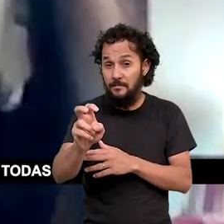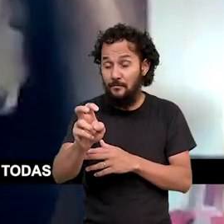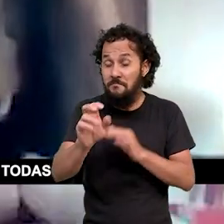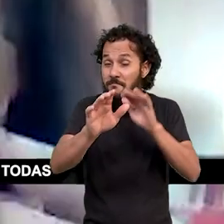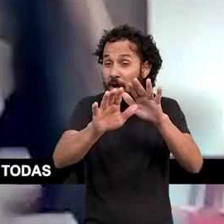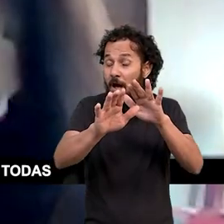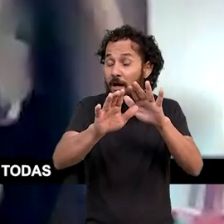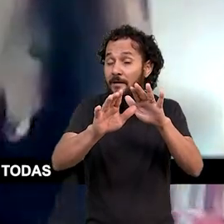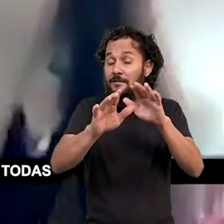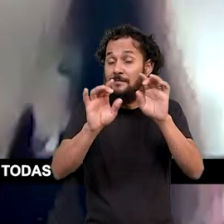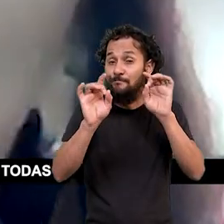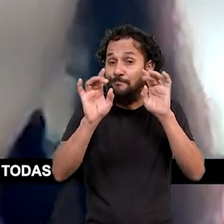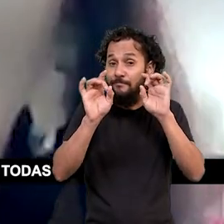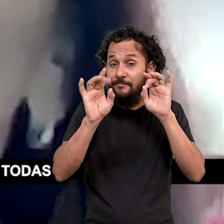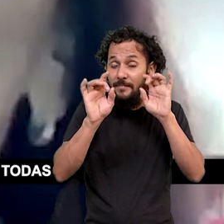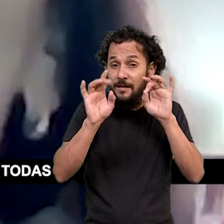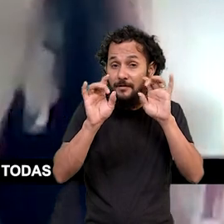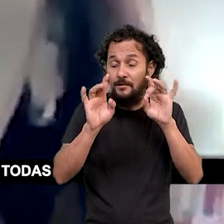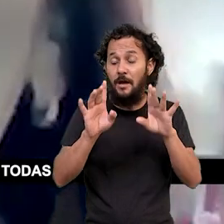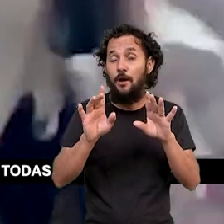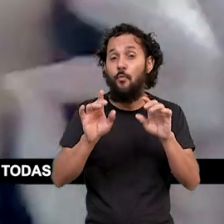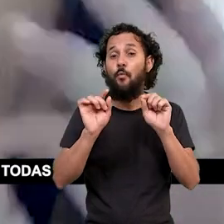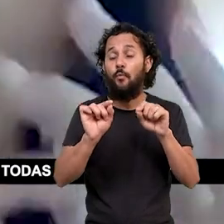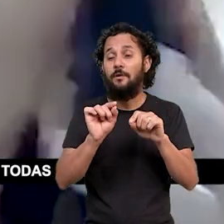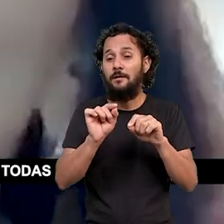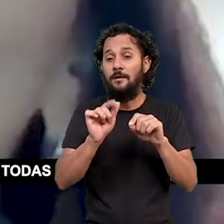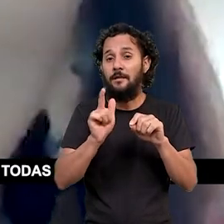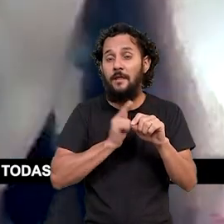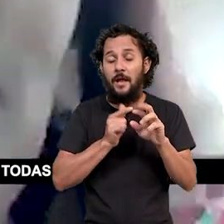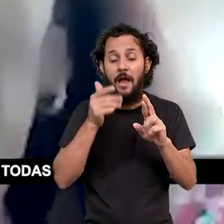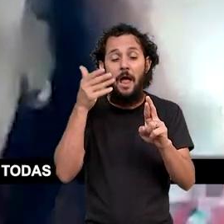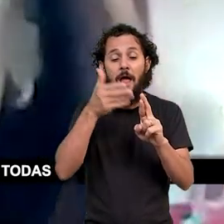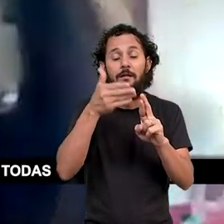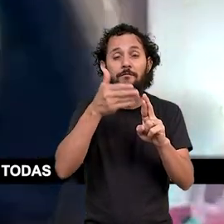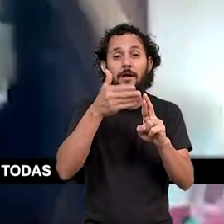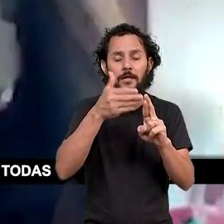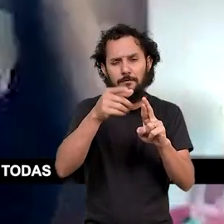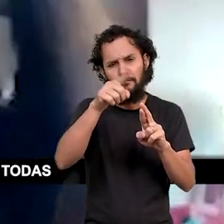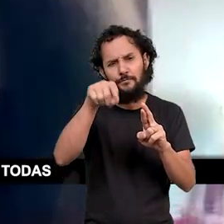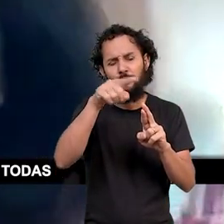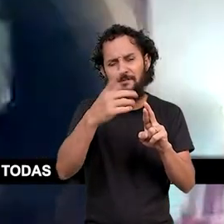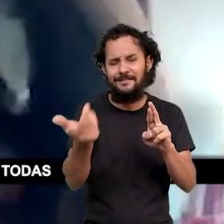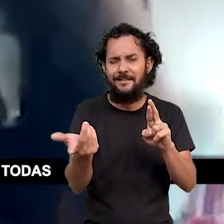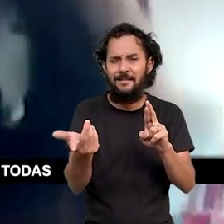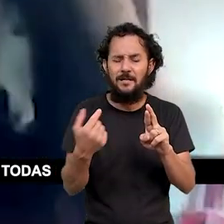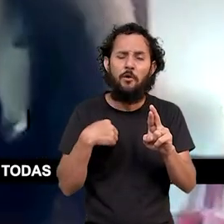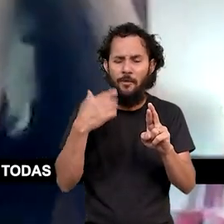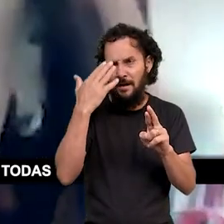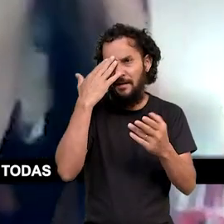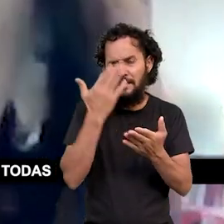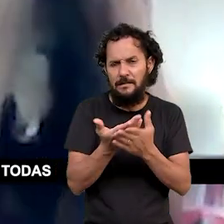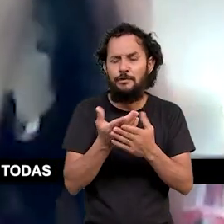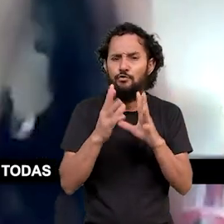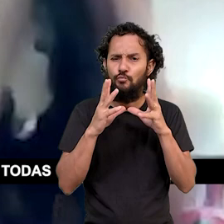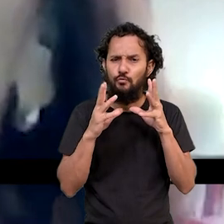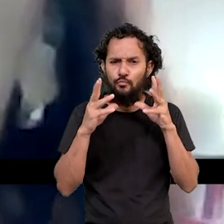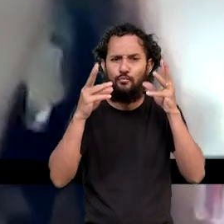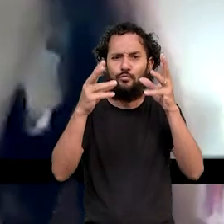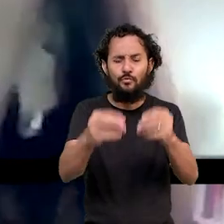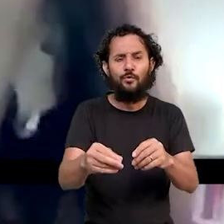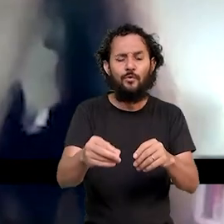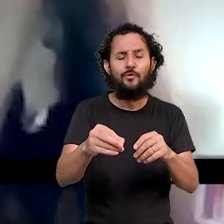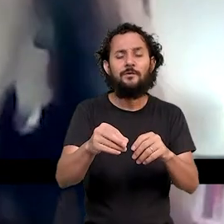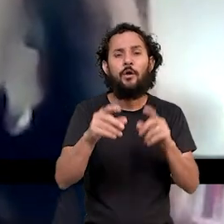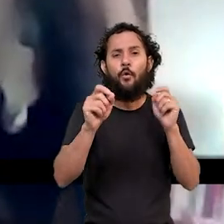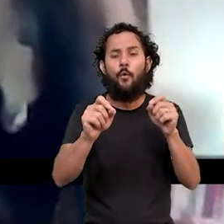1735, mas, especialmente, nós temos como referência, e vocês, eu acredito que todas,